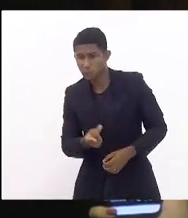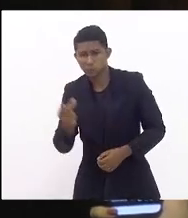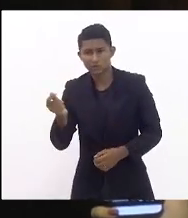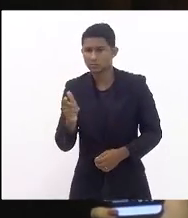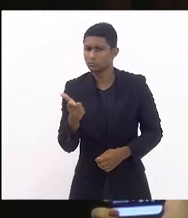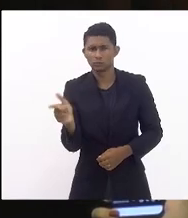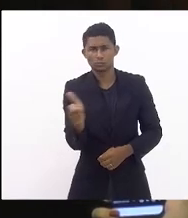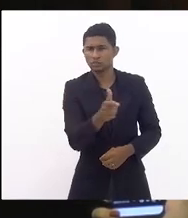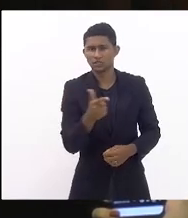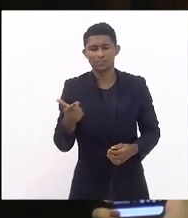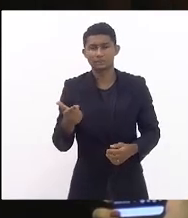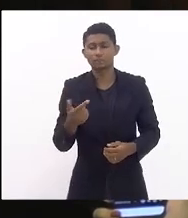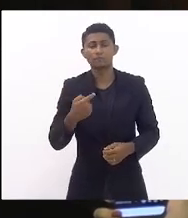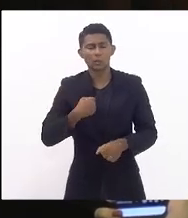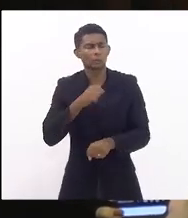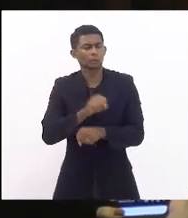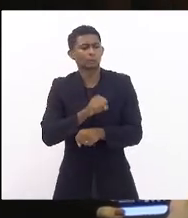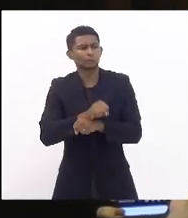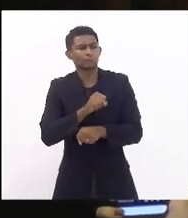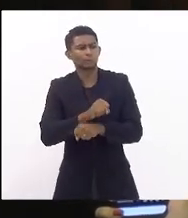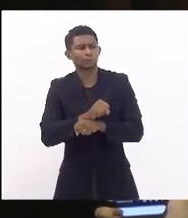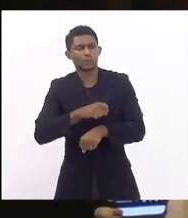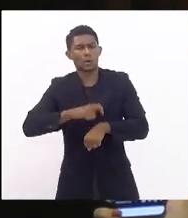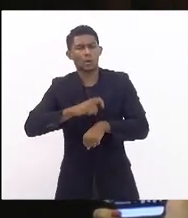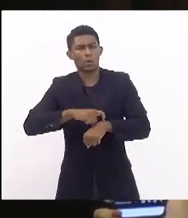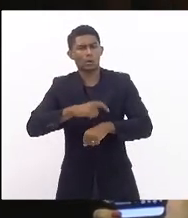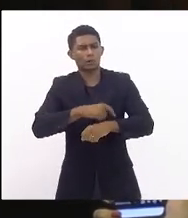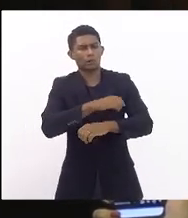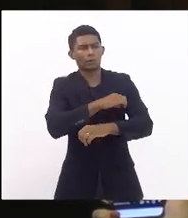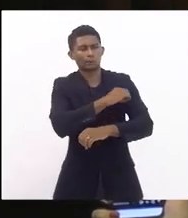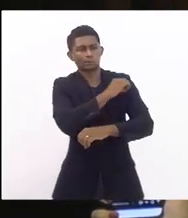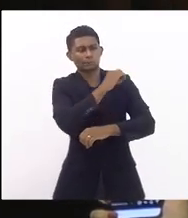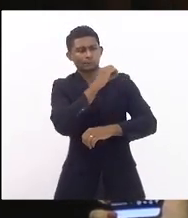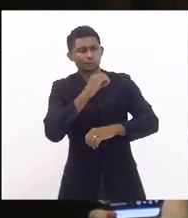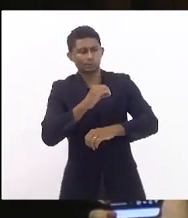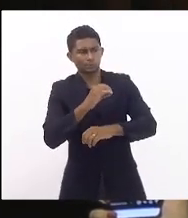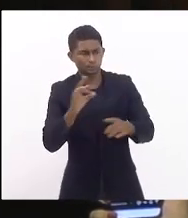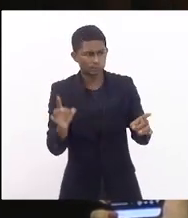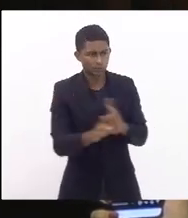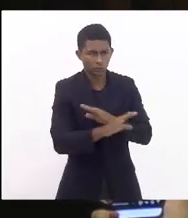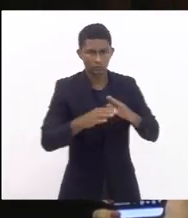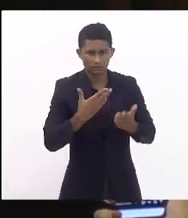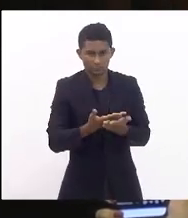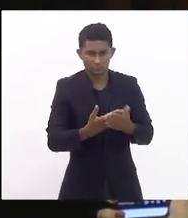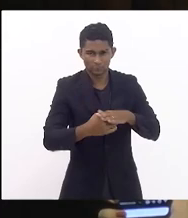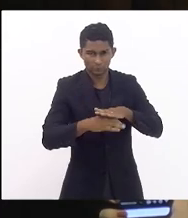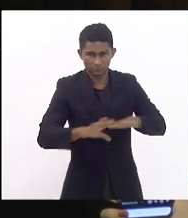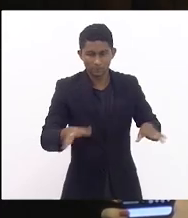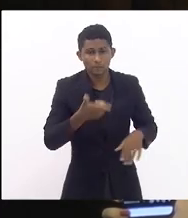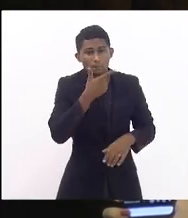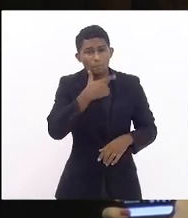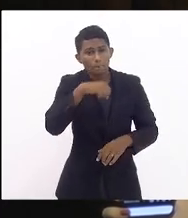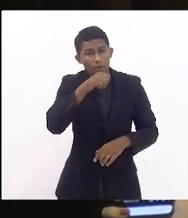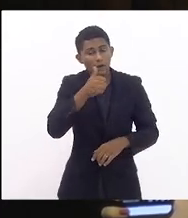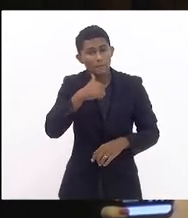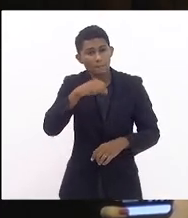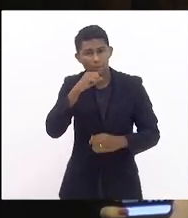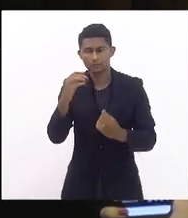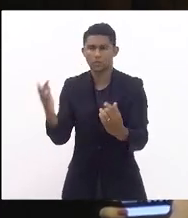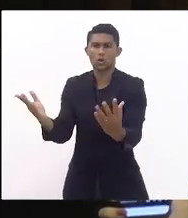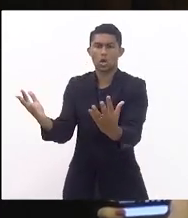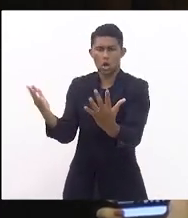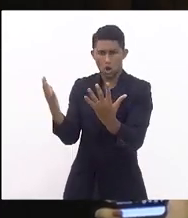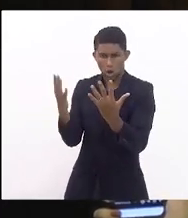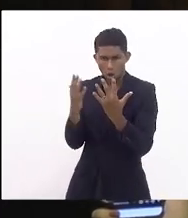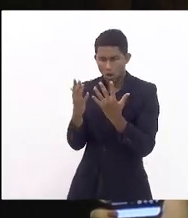Esperei a hora da saída, conversei com alguns pais e mais uma vez me relataram a